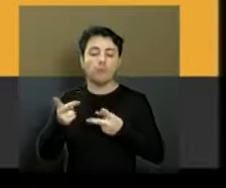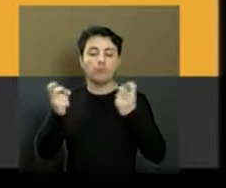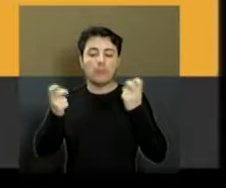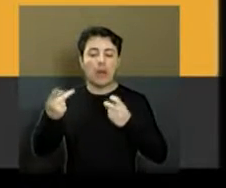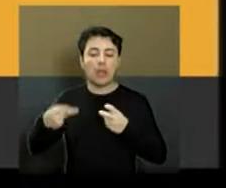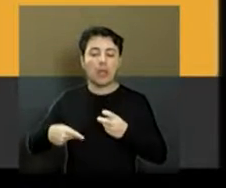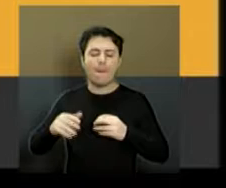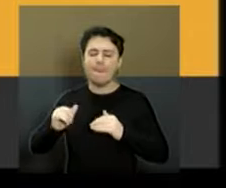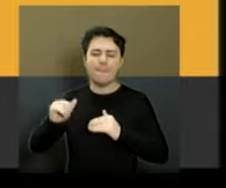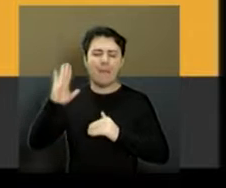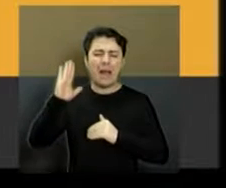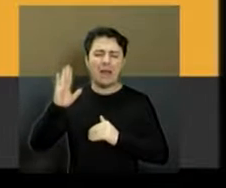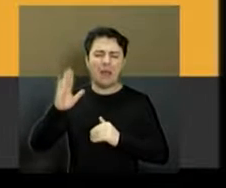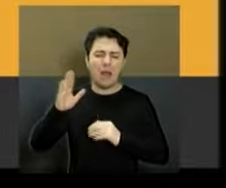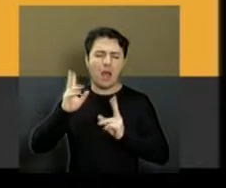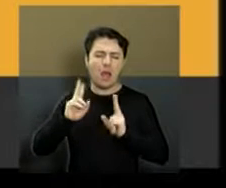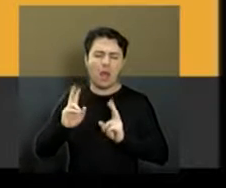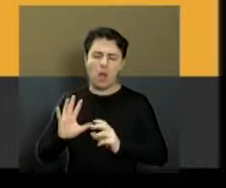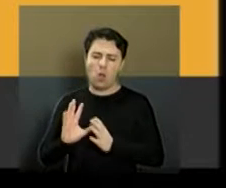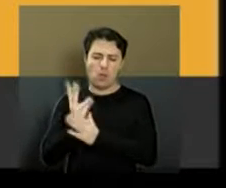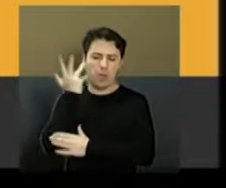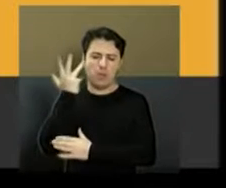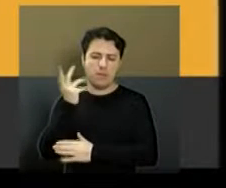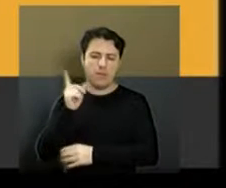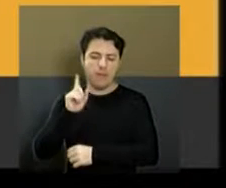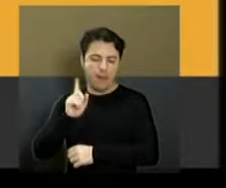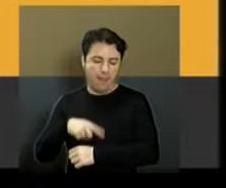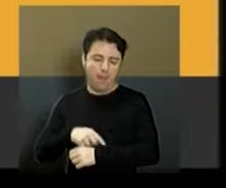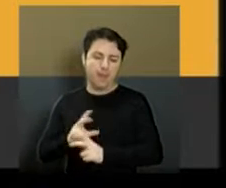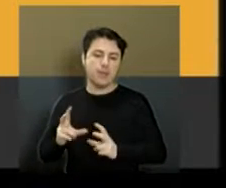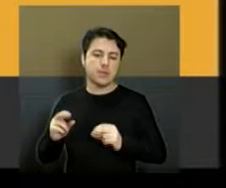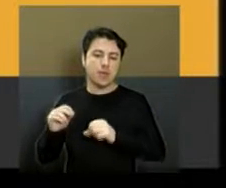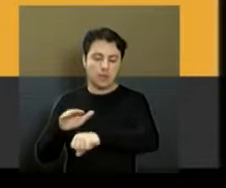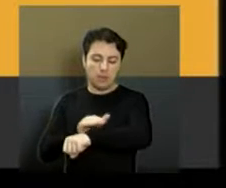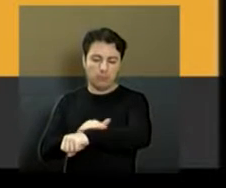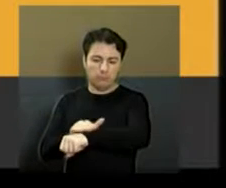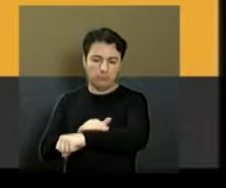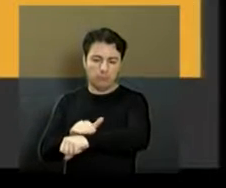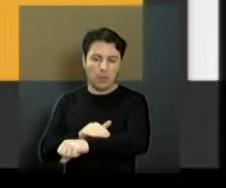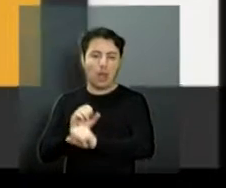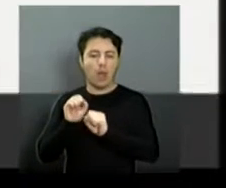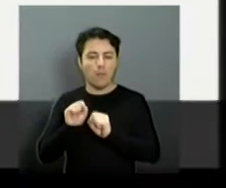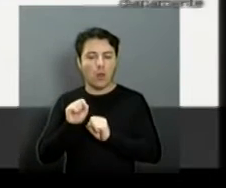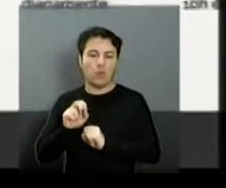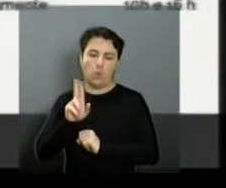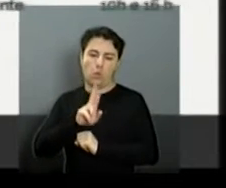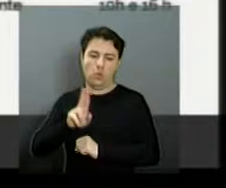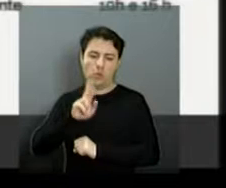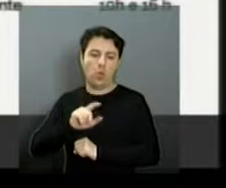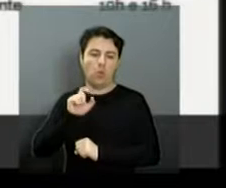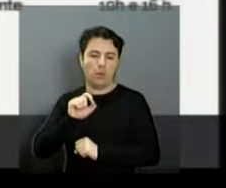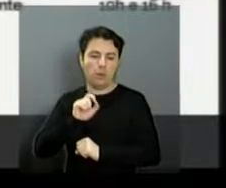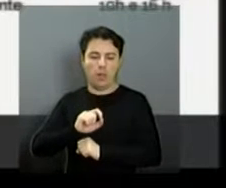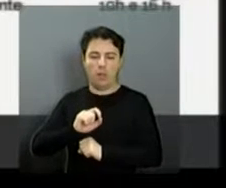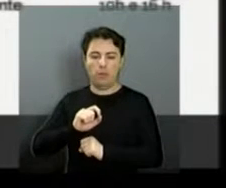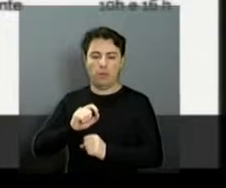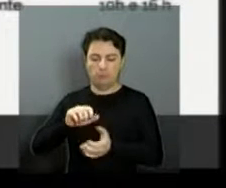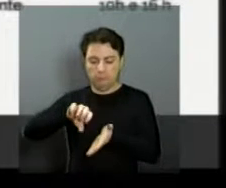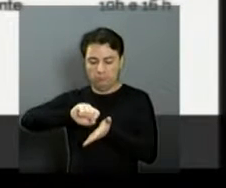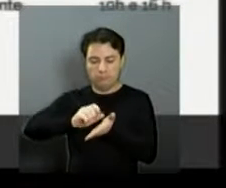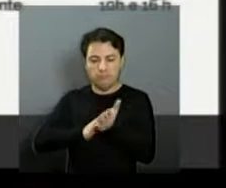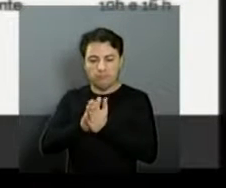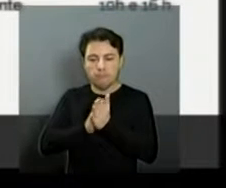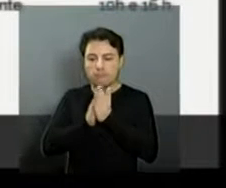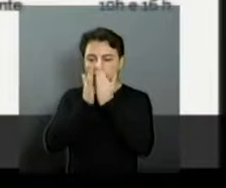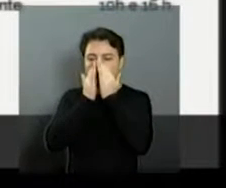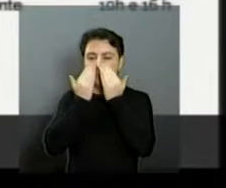nosso país. A maioria dos casos de câncer de pele podem ser evitados com medidas simples de prevenção, como usar filtro solar,